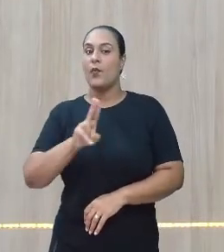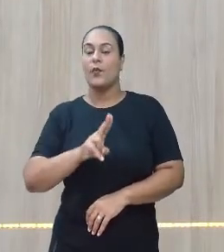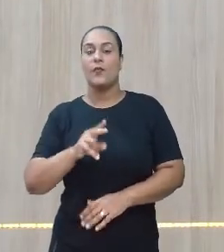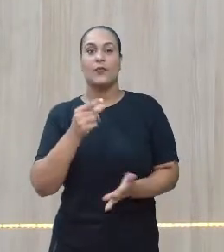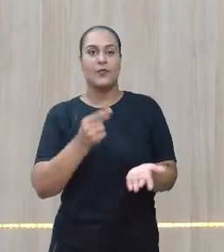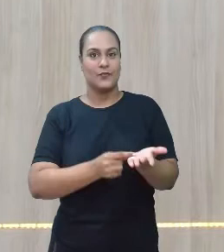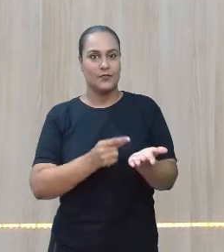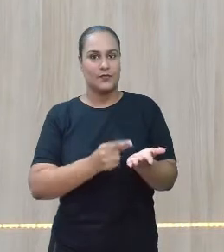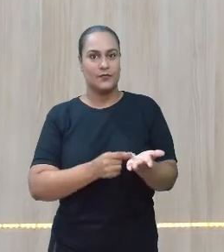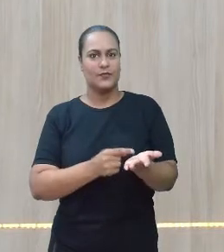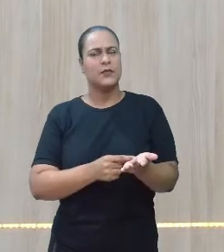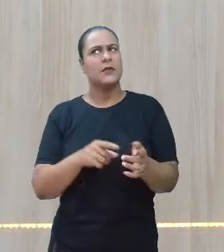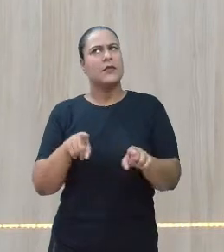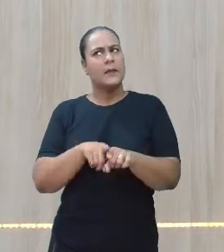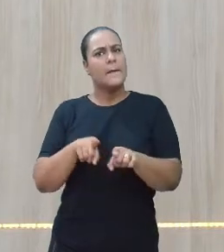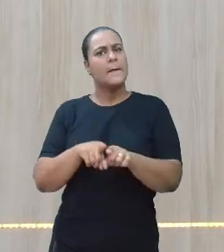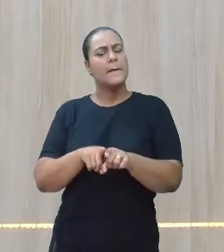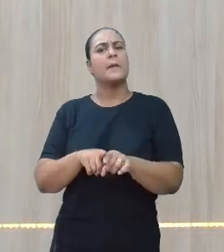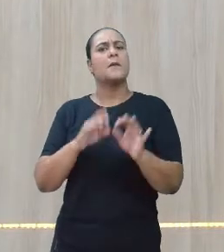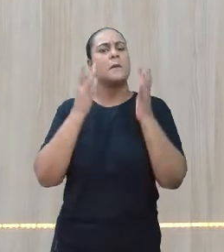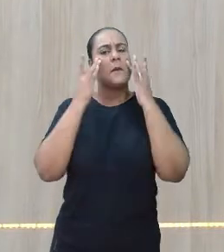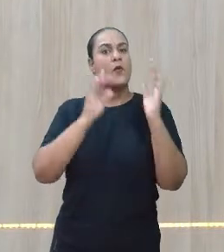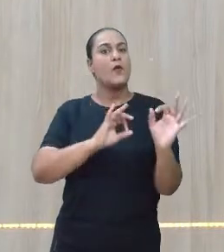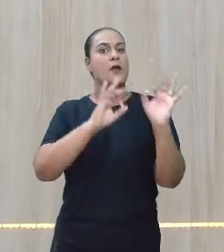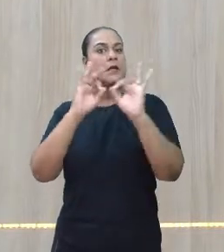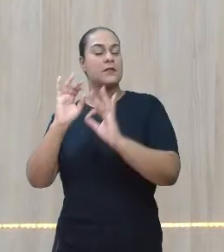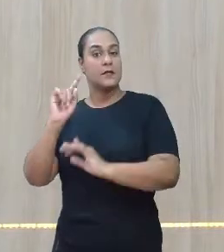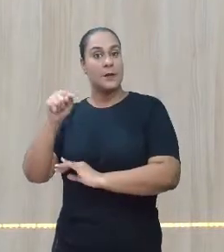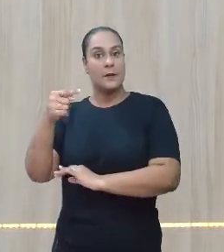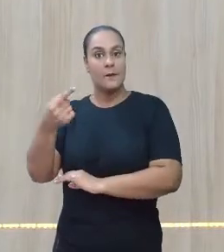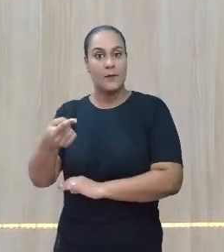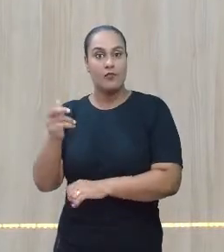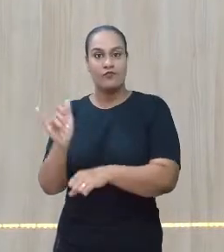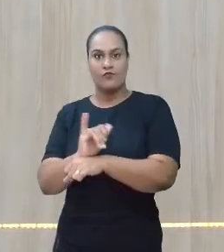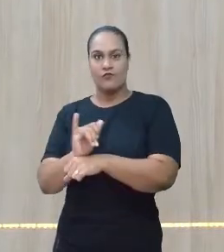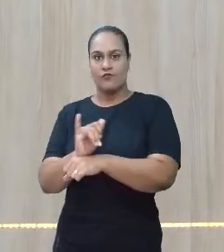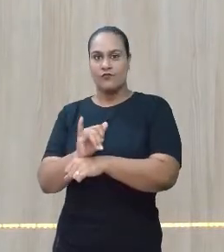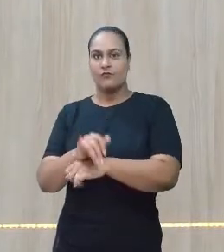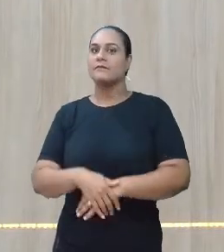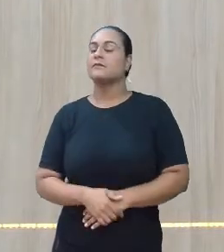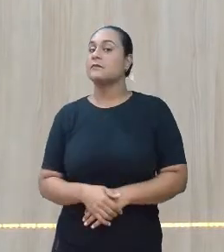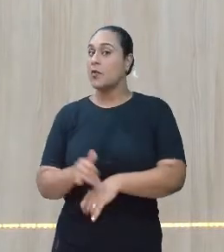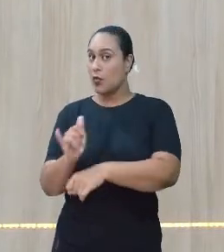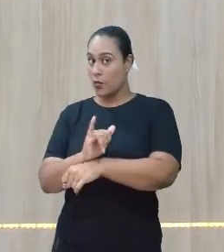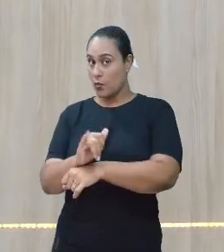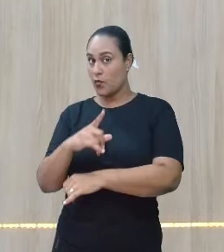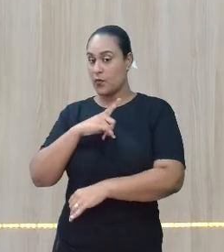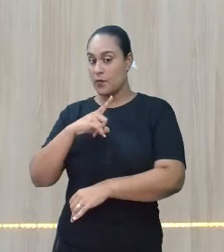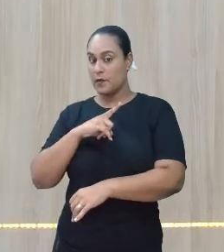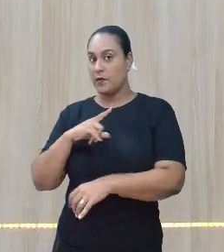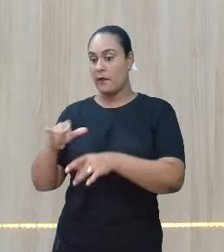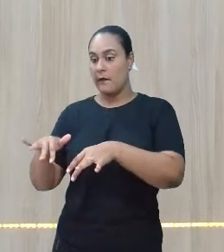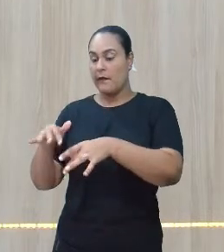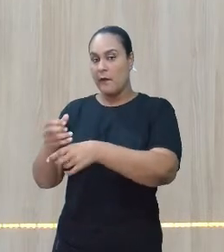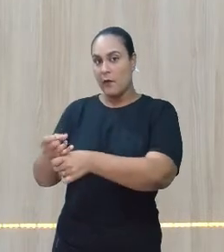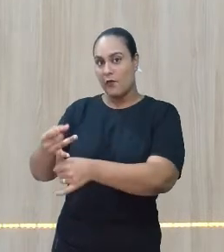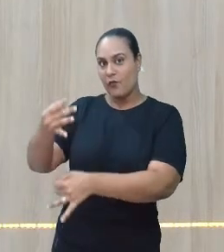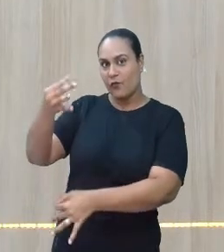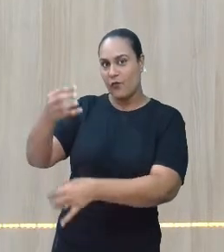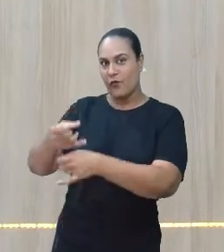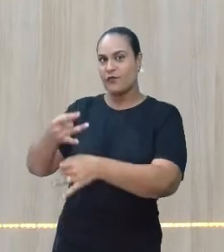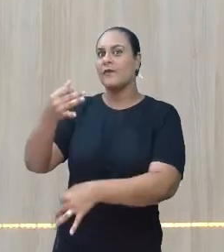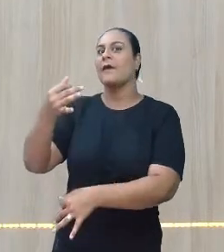vocês poderão assistir depois essa aula no YouTube. E lá no YouTube também tem chat, pessoal. Vocês podem deixar lá